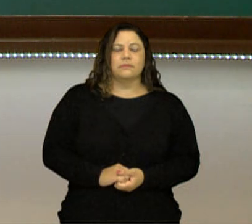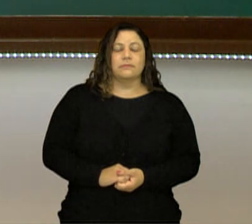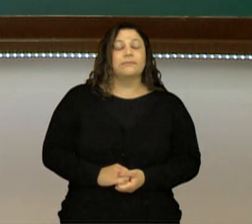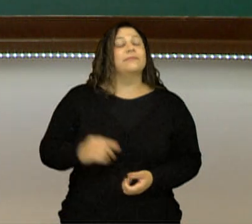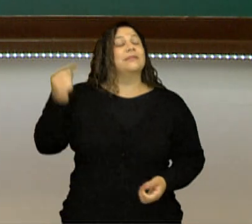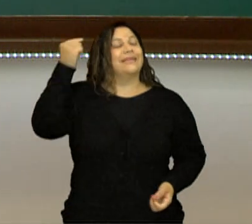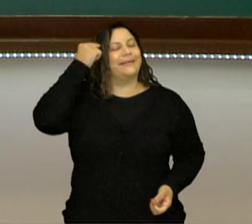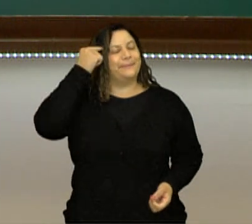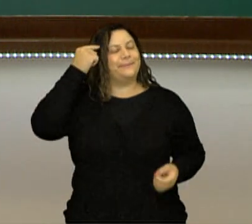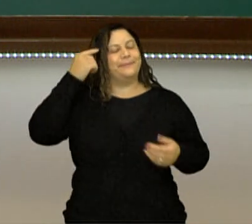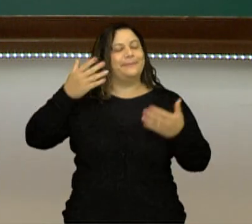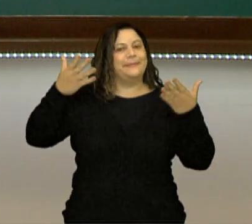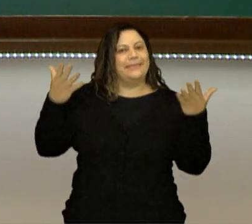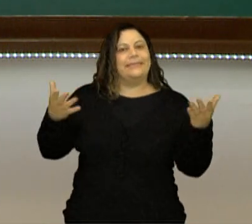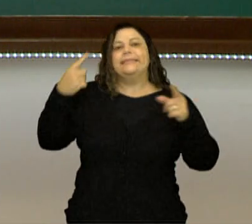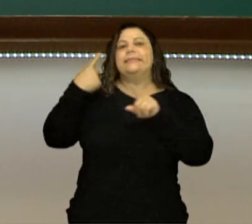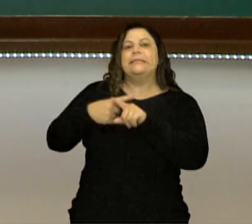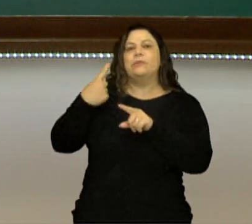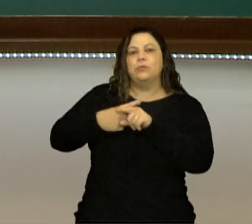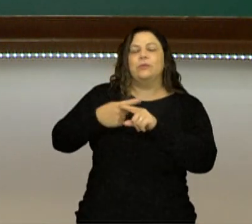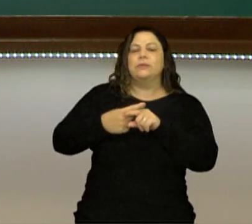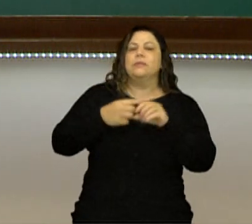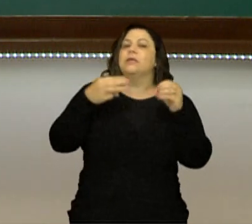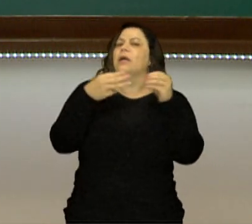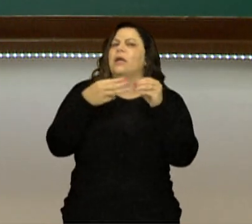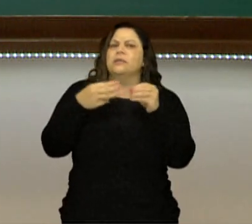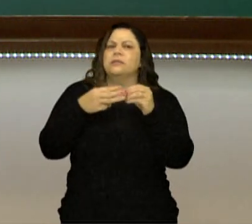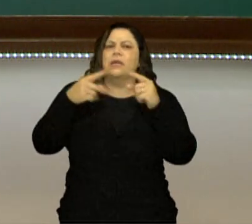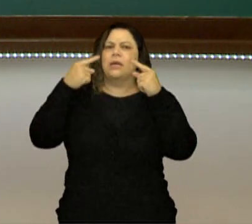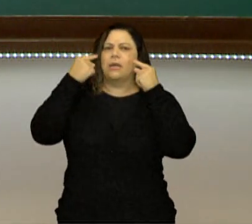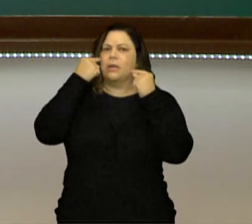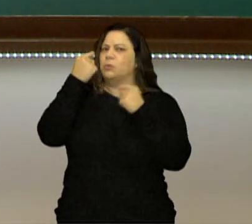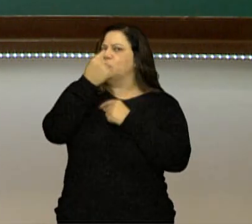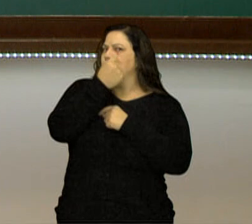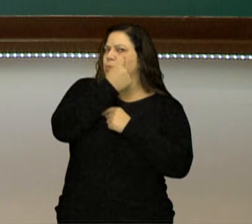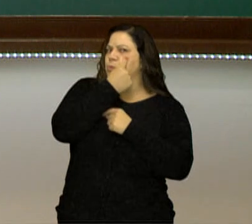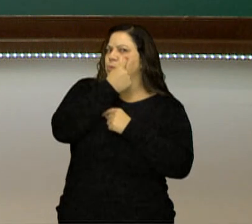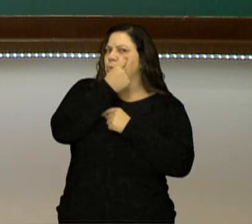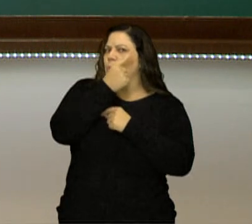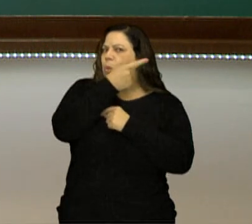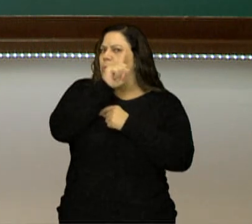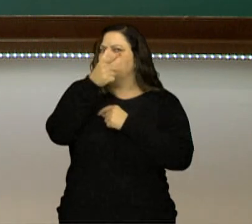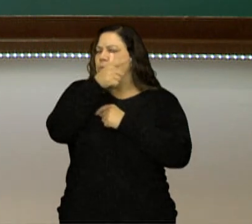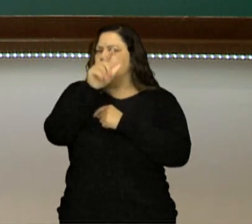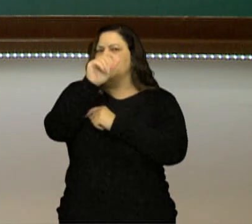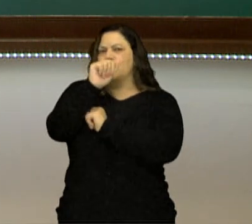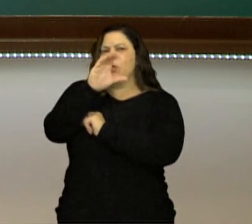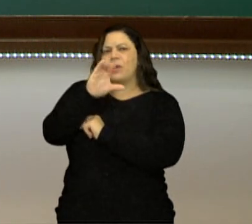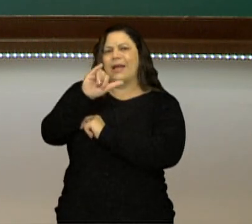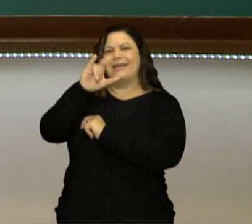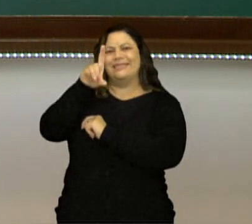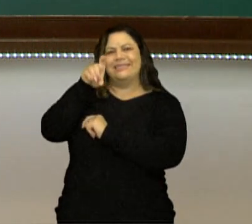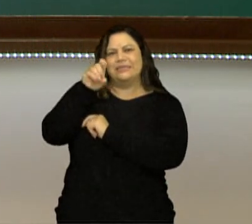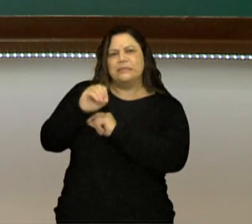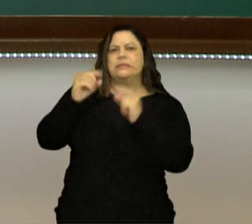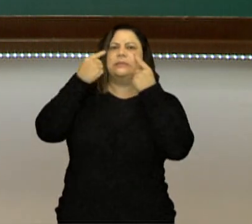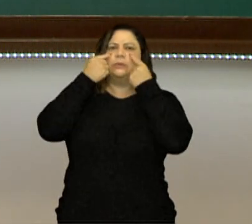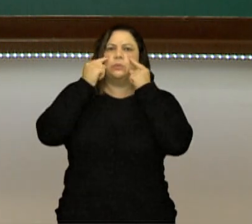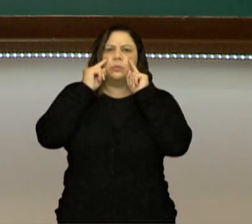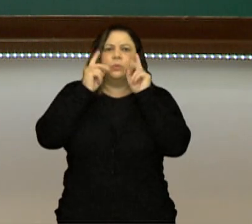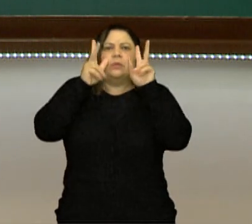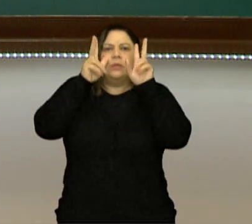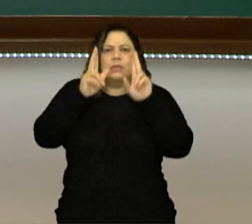Pensa lá então, gente. Então, por que que as células dos nossos olhos não produzem o ácido clorídrico como as células do